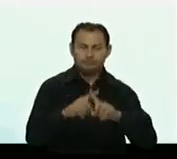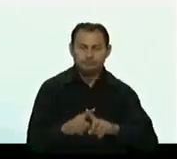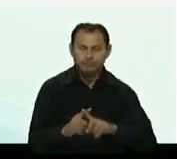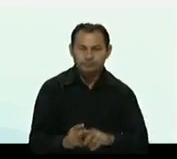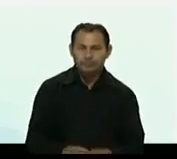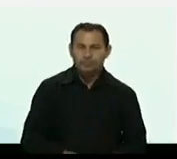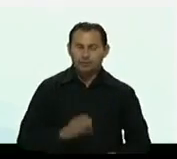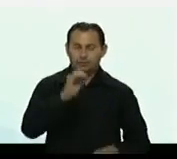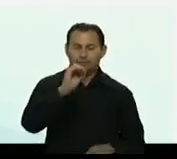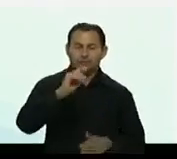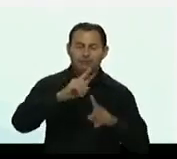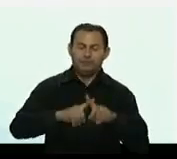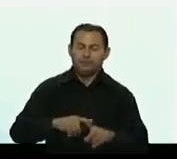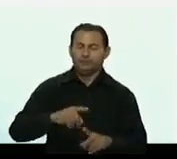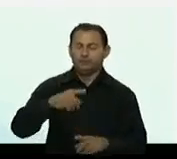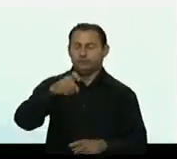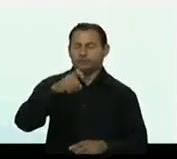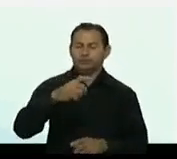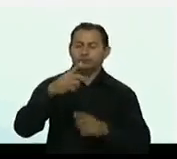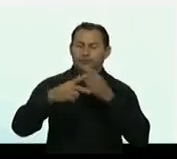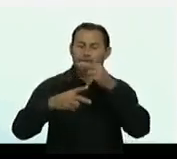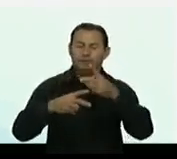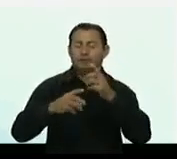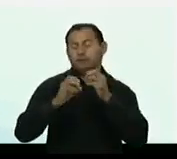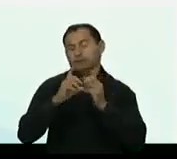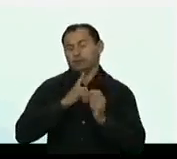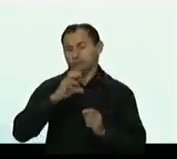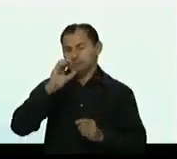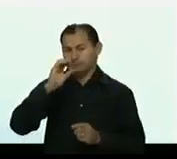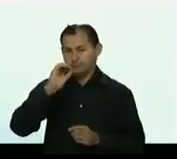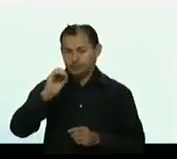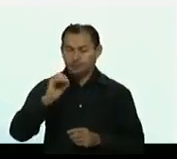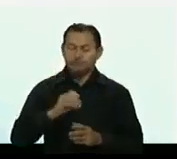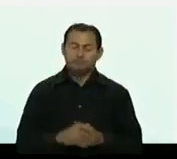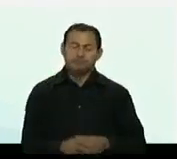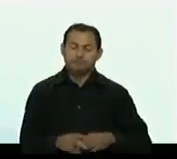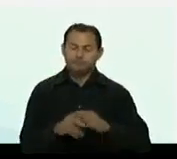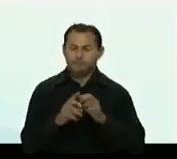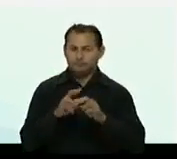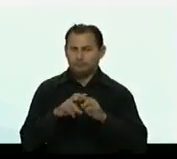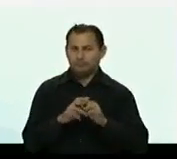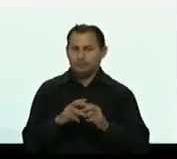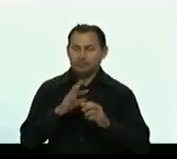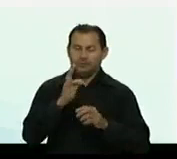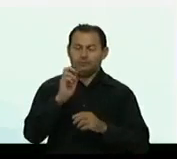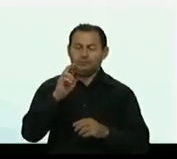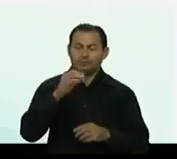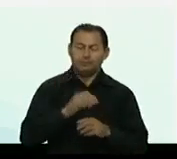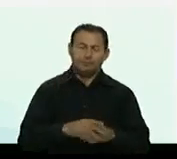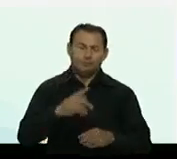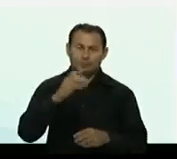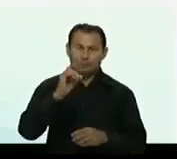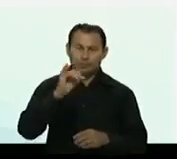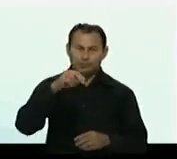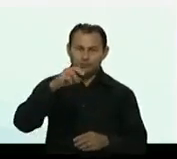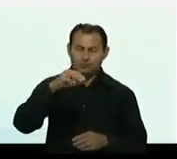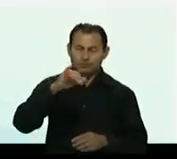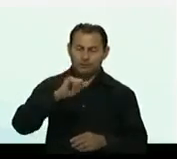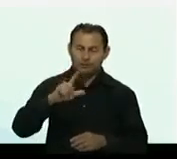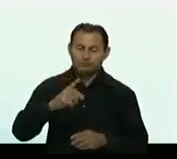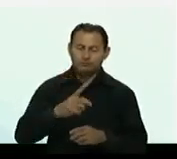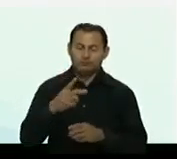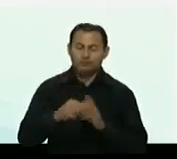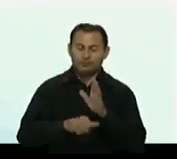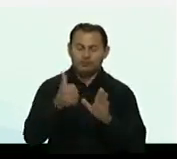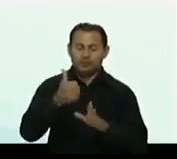aqui 0 vezes x², vou ter zero. Então, eu terei aqui, nesse caso, uma situação de uma função polinomial do primeiro grau. Então, para